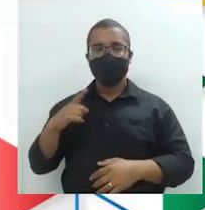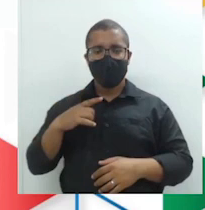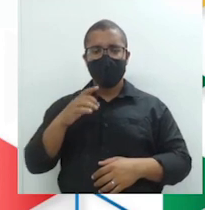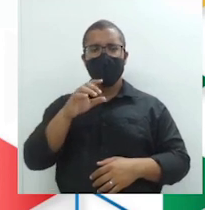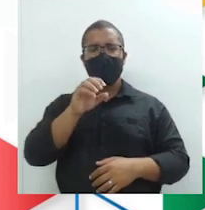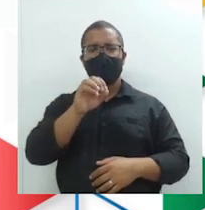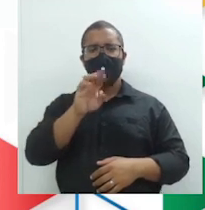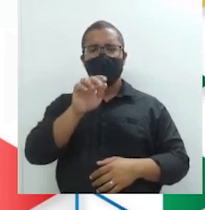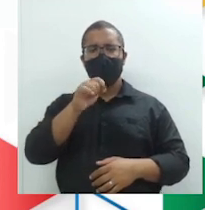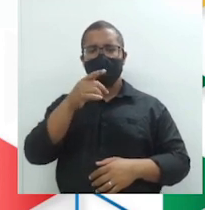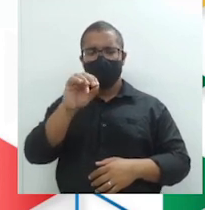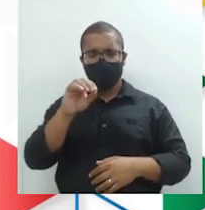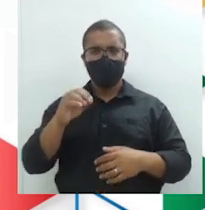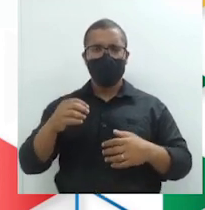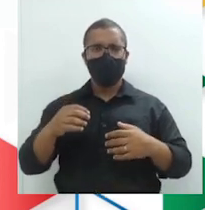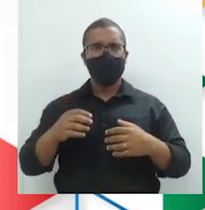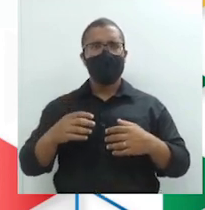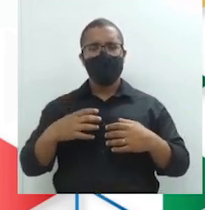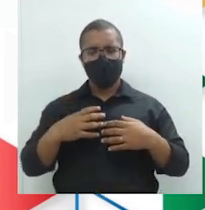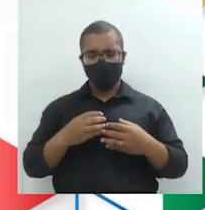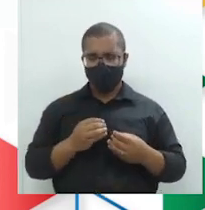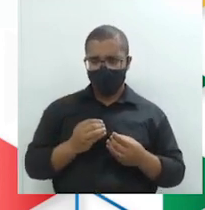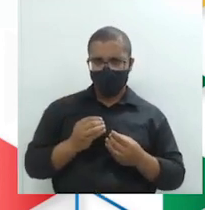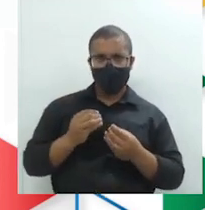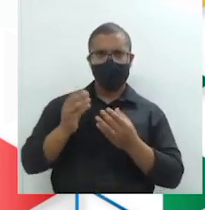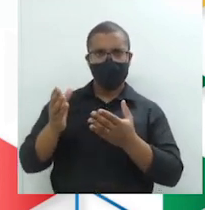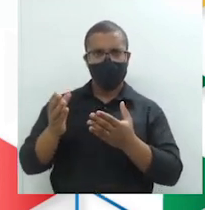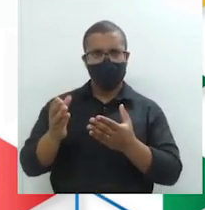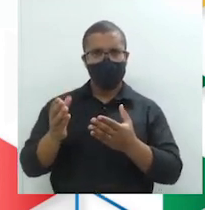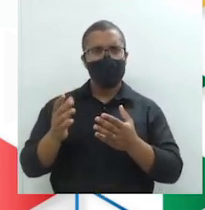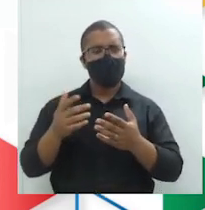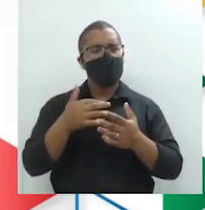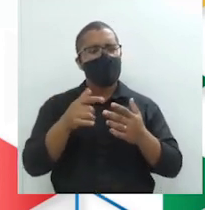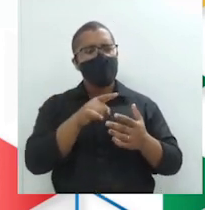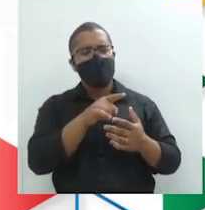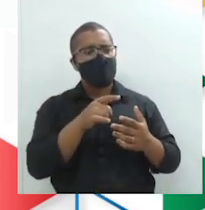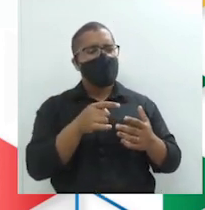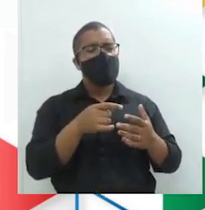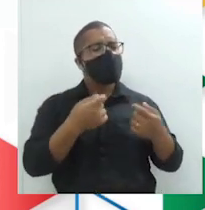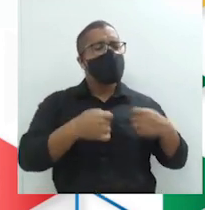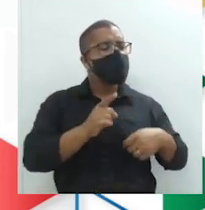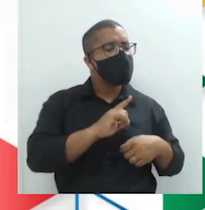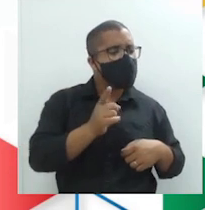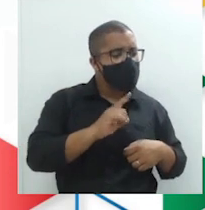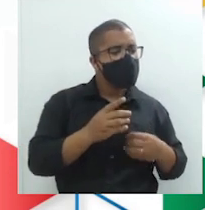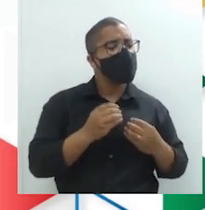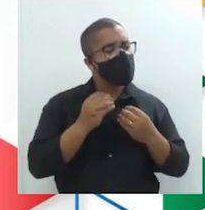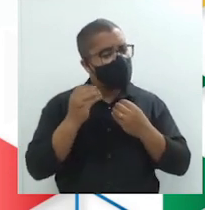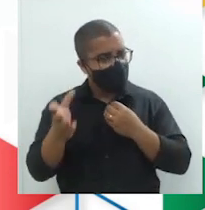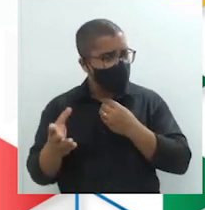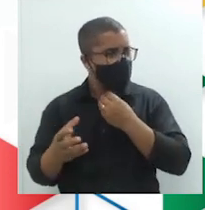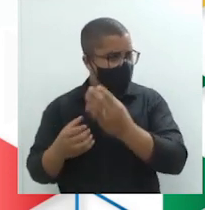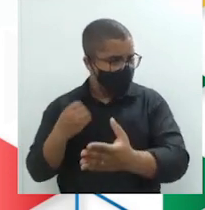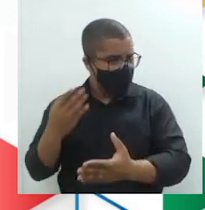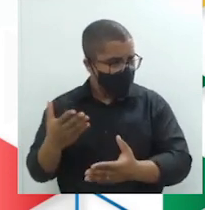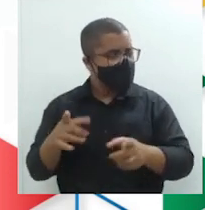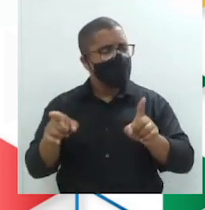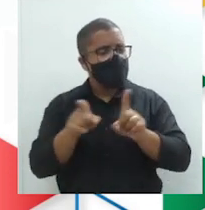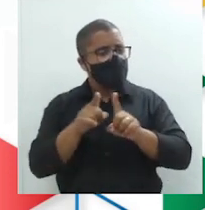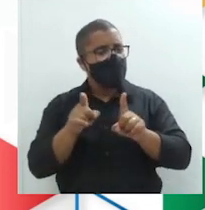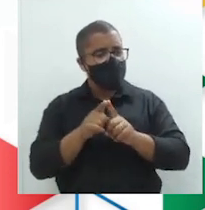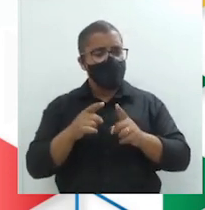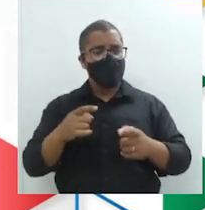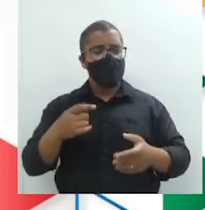órgãos. Você sempre doou aquilo que não lhe serve mais. Faça o mesmo com os seus órgãos.